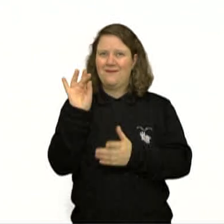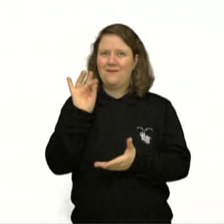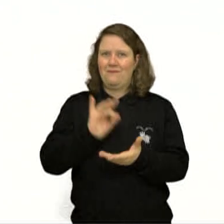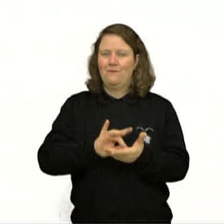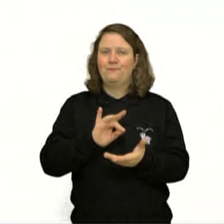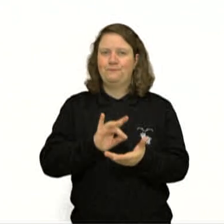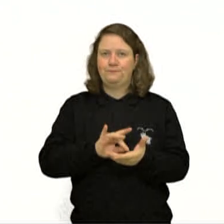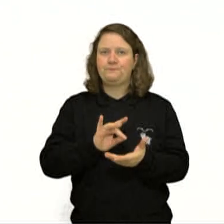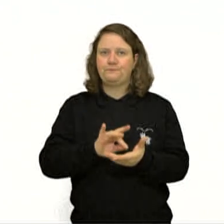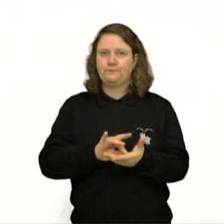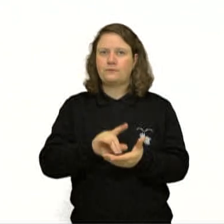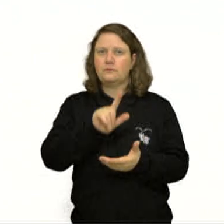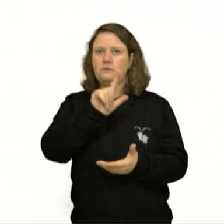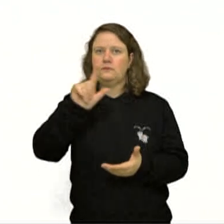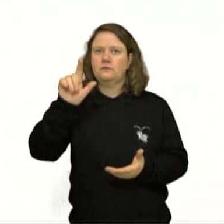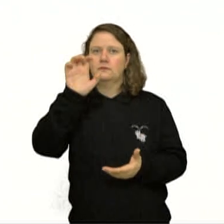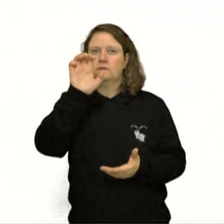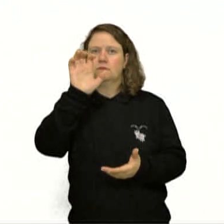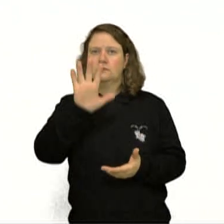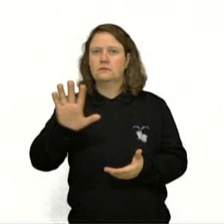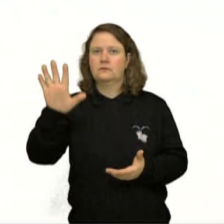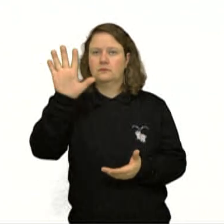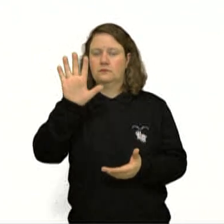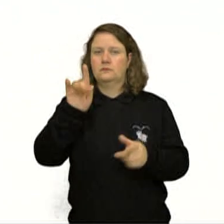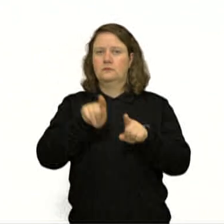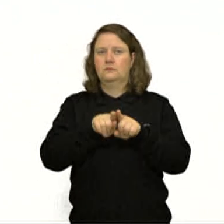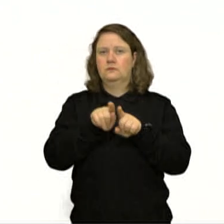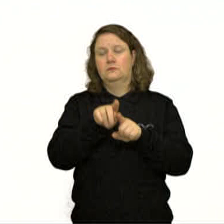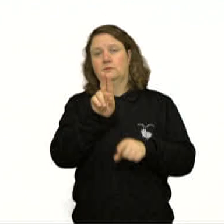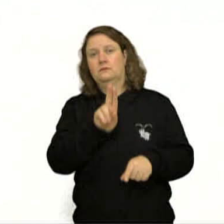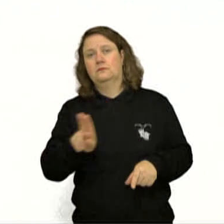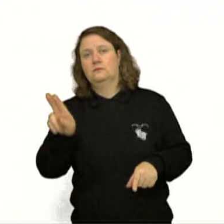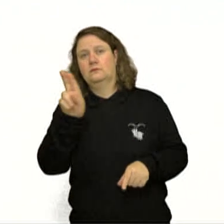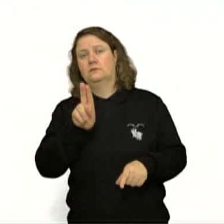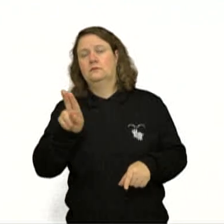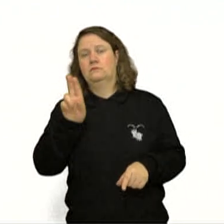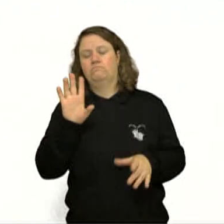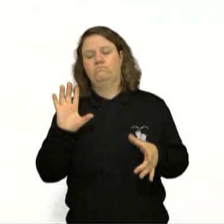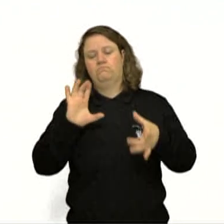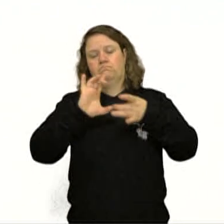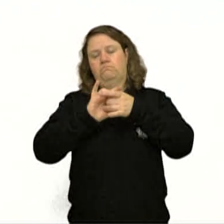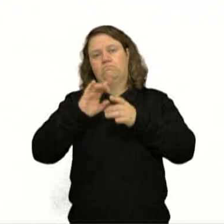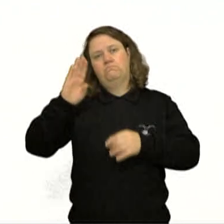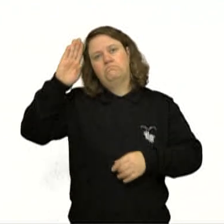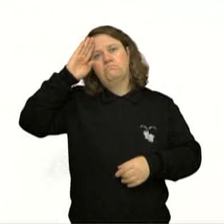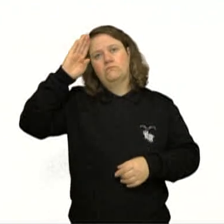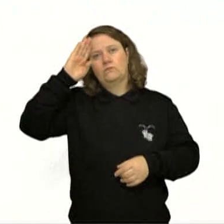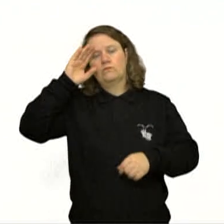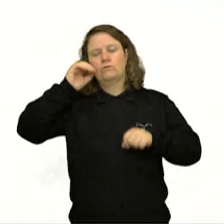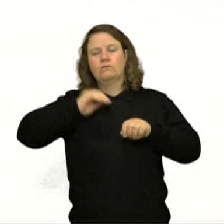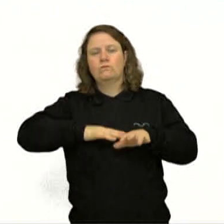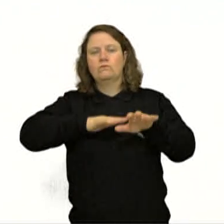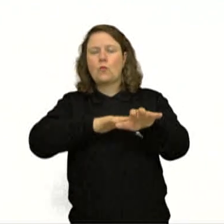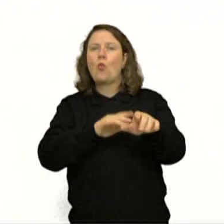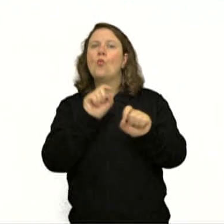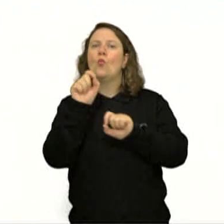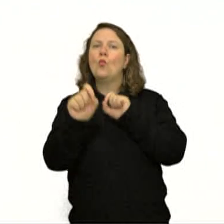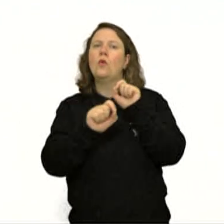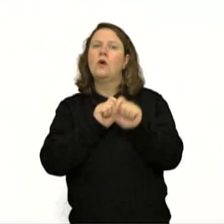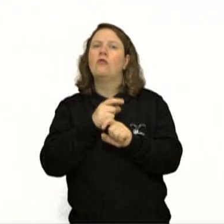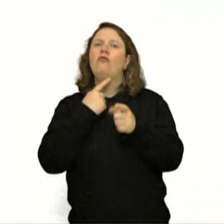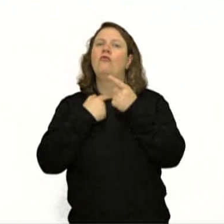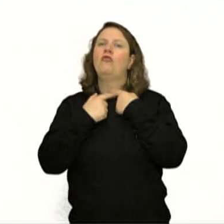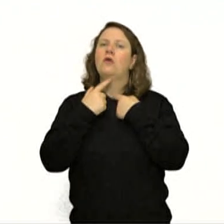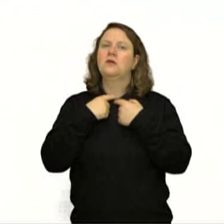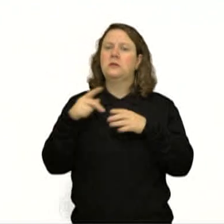países do leste europeu. Isso utilizando dessa grande aliança militar que, na verdade, submetia todo mundo às vontades